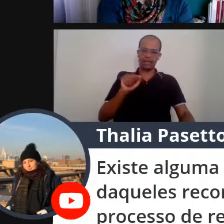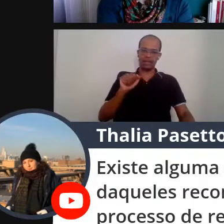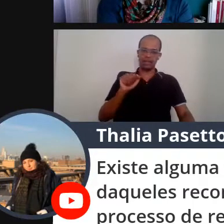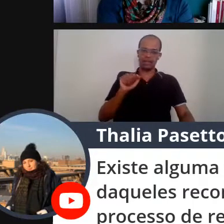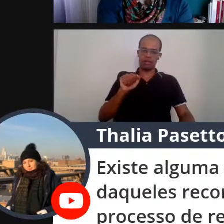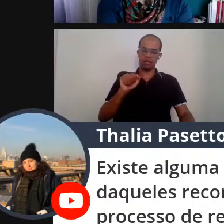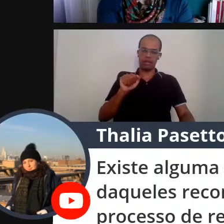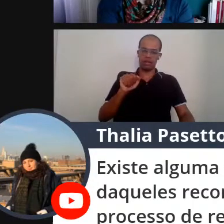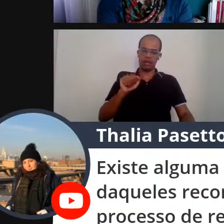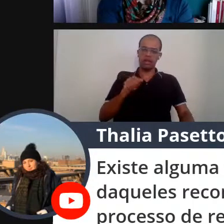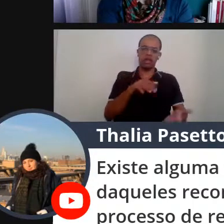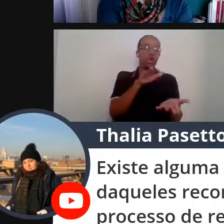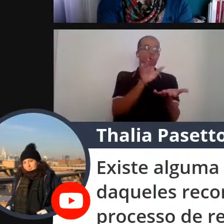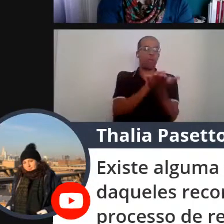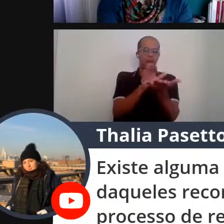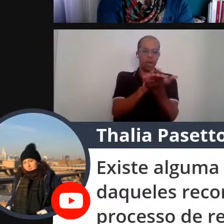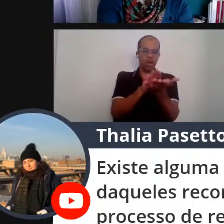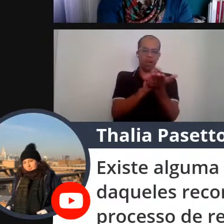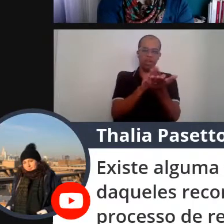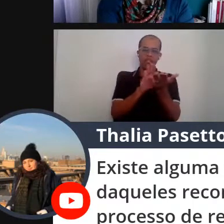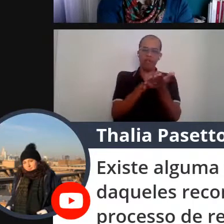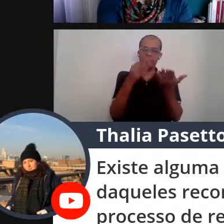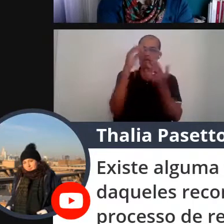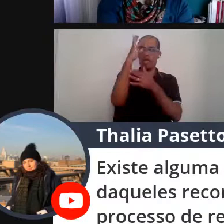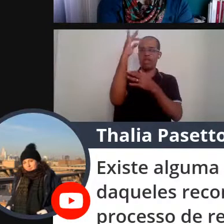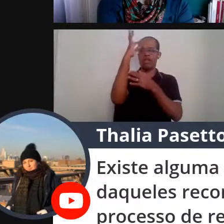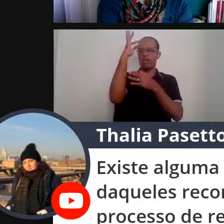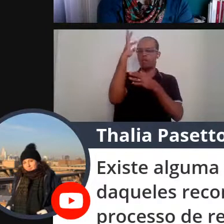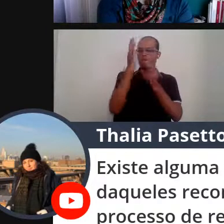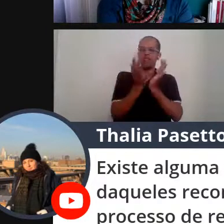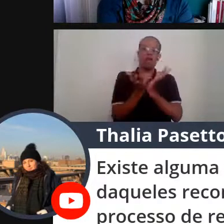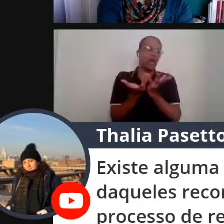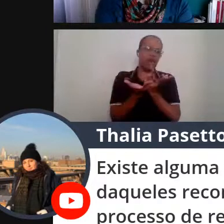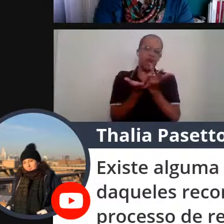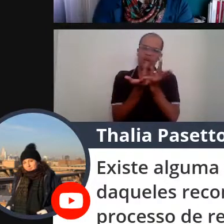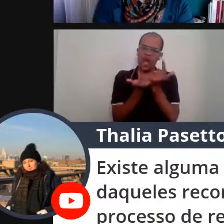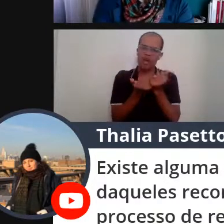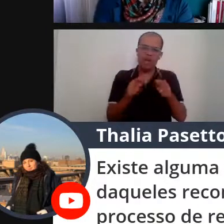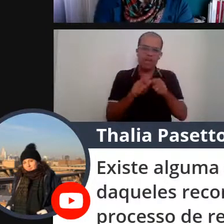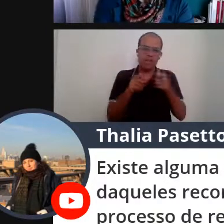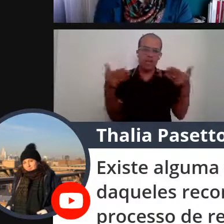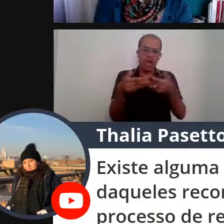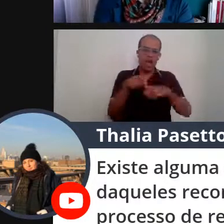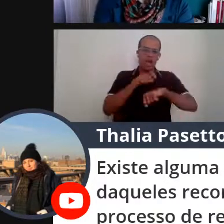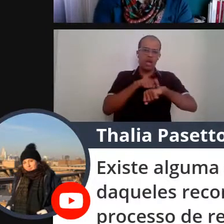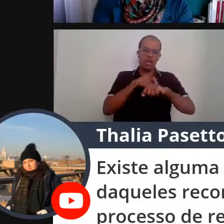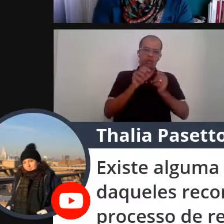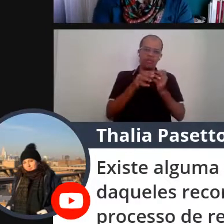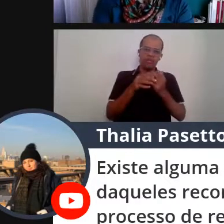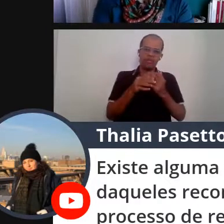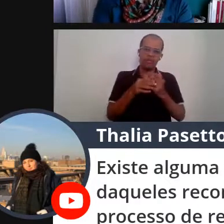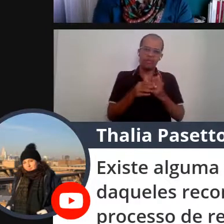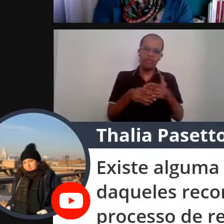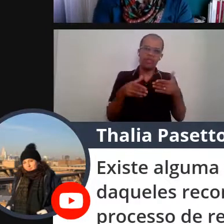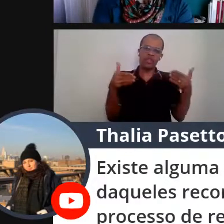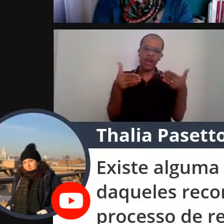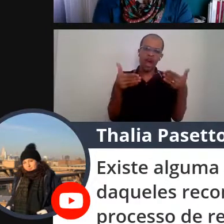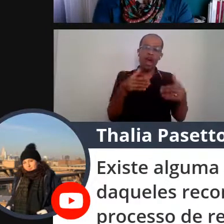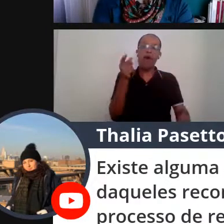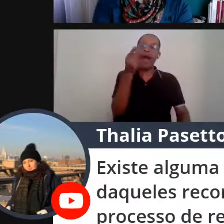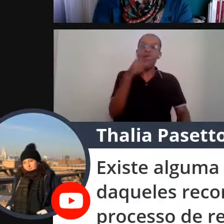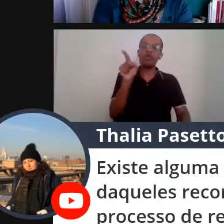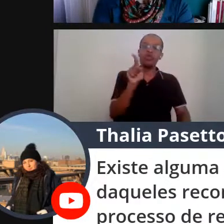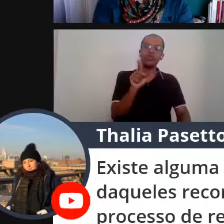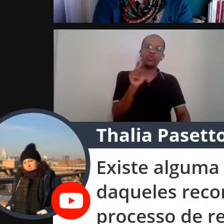Rosita, parabéns pelas valiosas reflexões que estão sendo feitas nesse importante debate. Vamos agora para a fala da nossa última